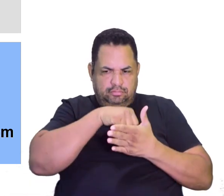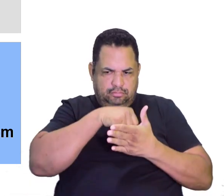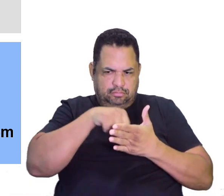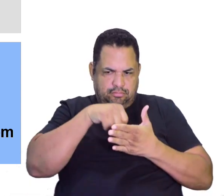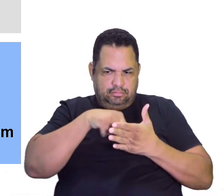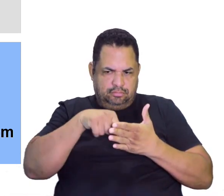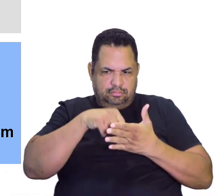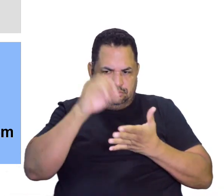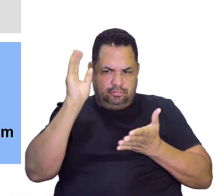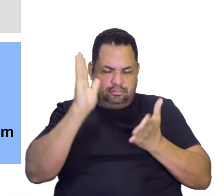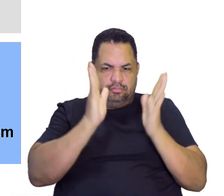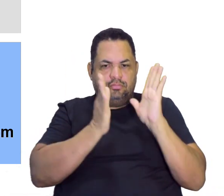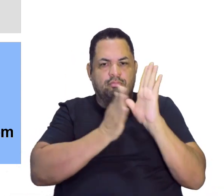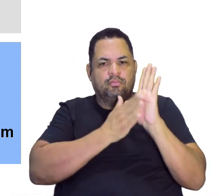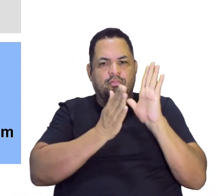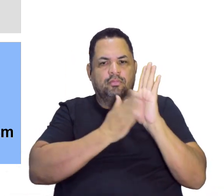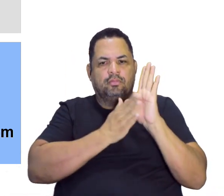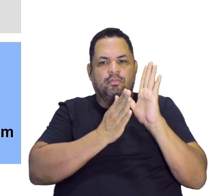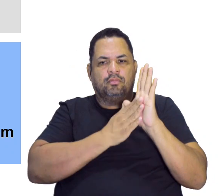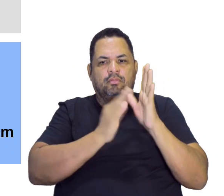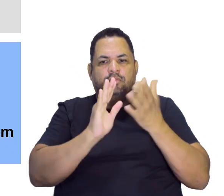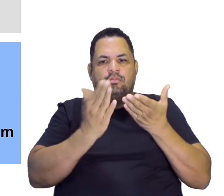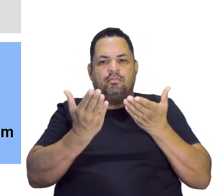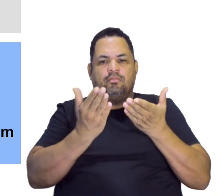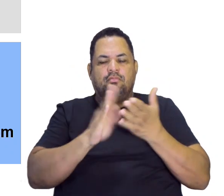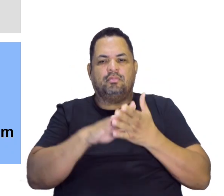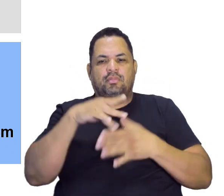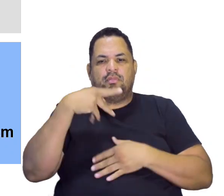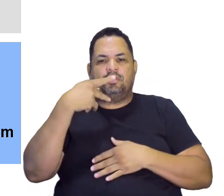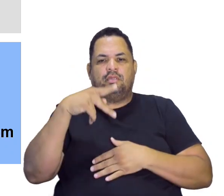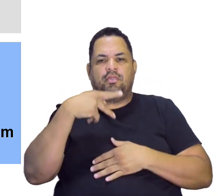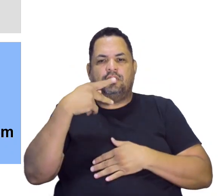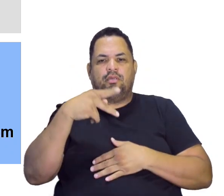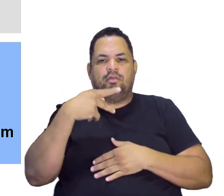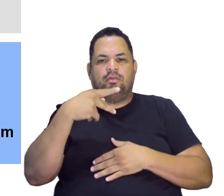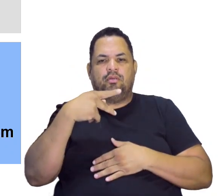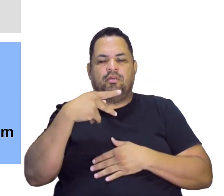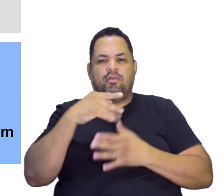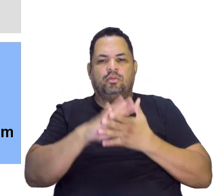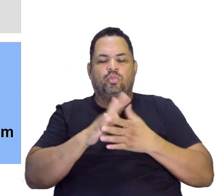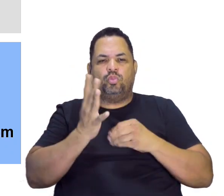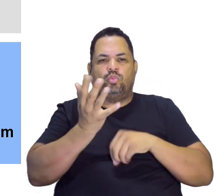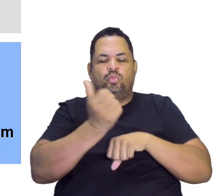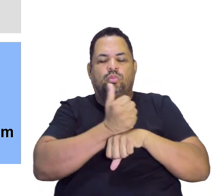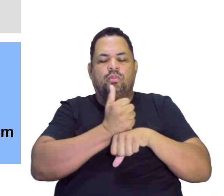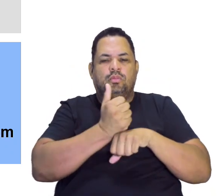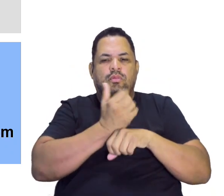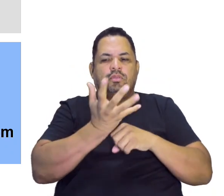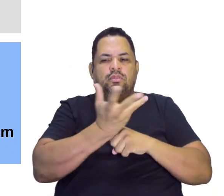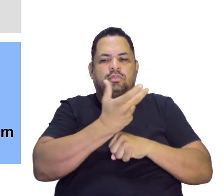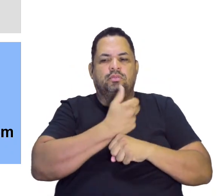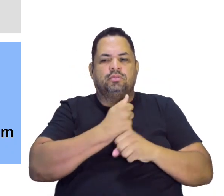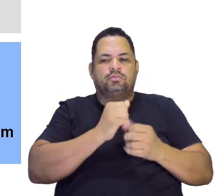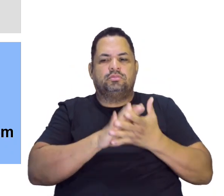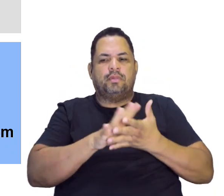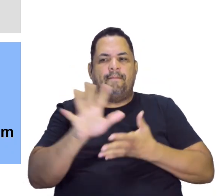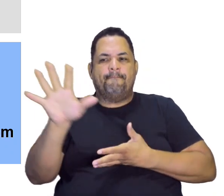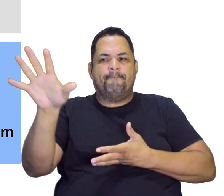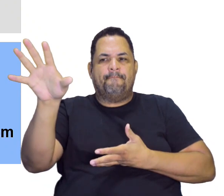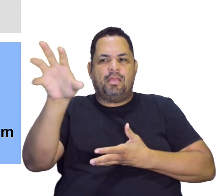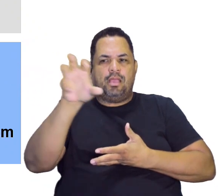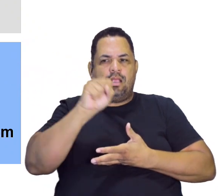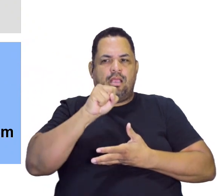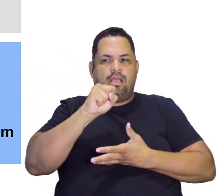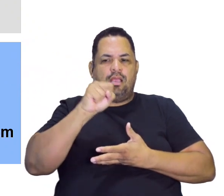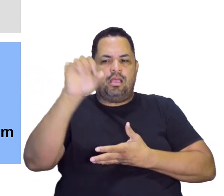uma proposta onde ele falar que o o artista brasileiro deveria devorar